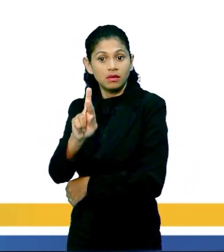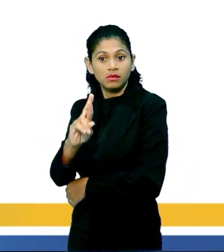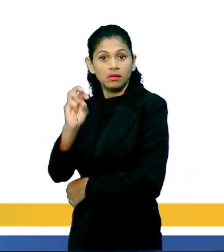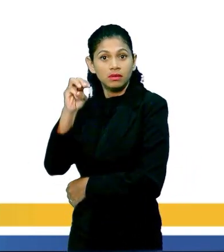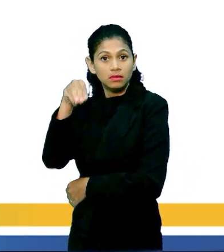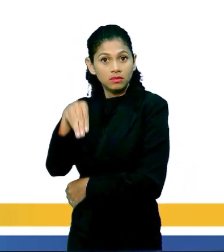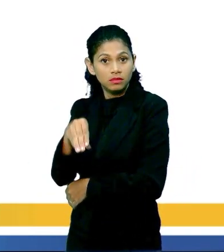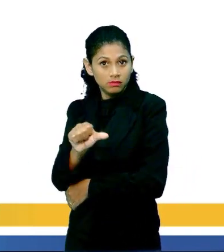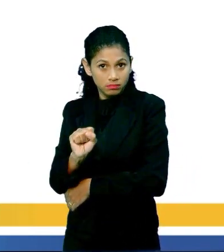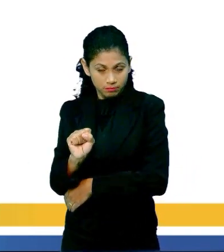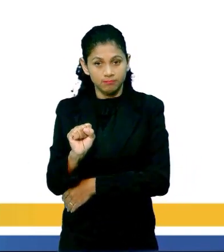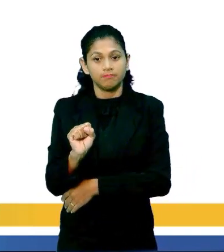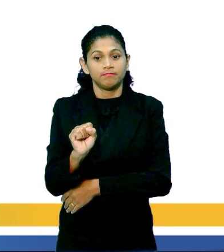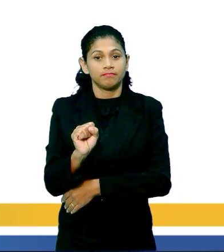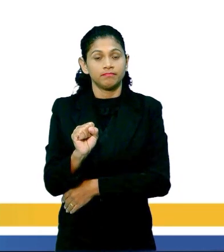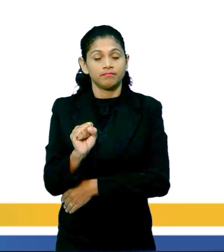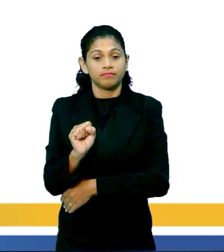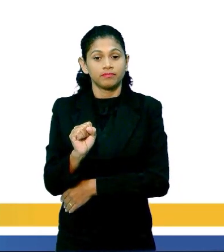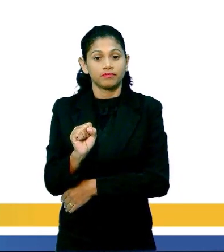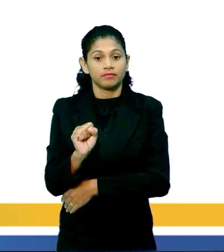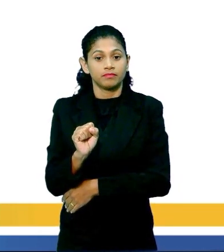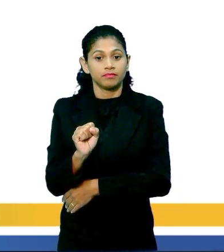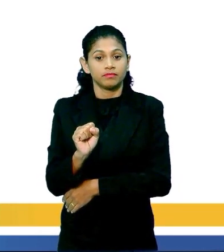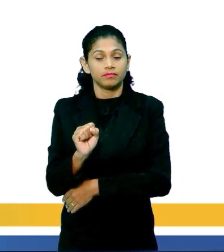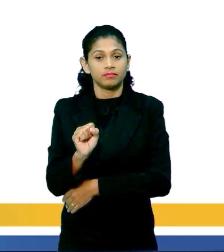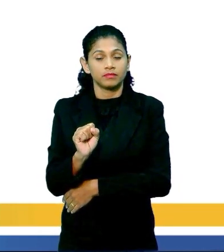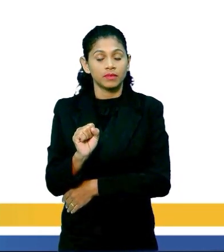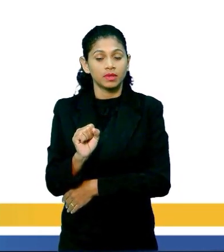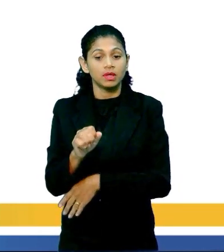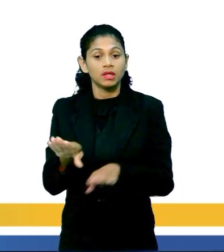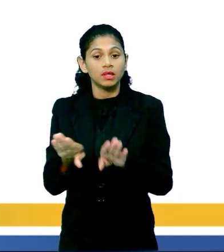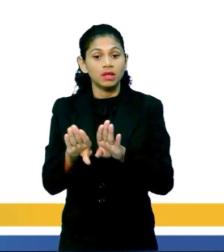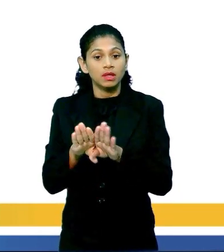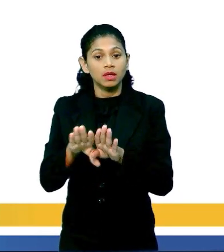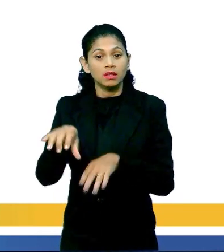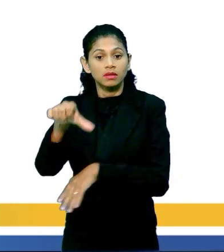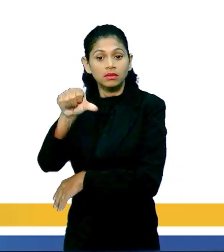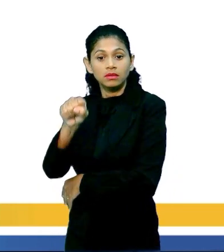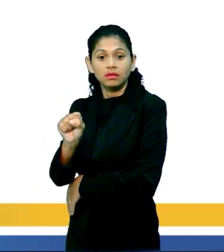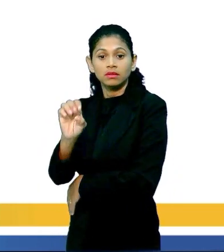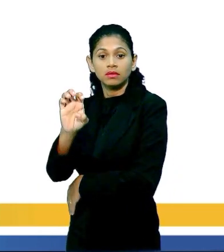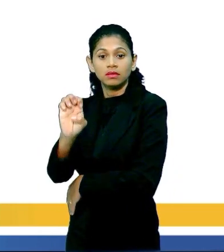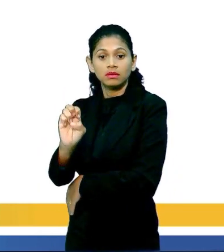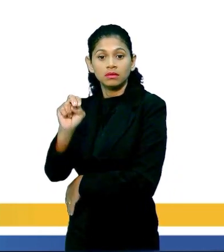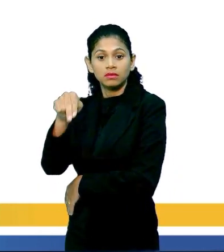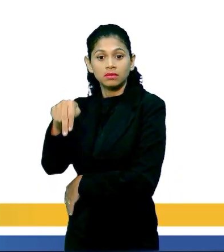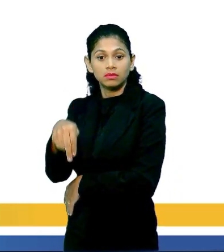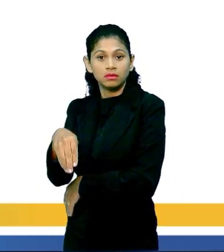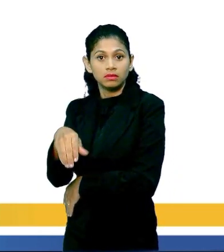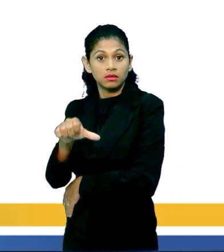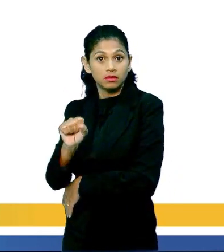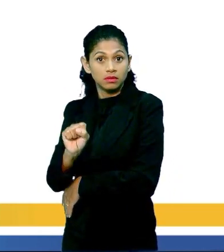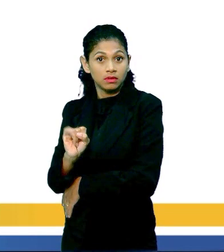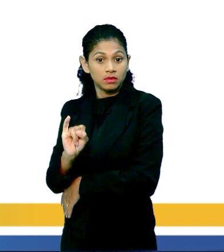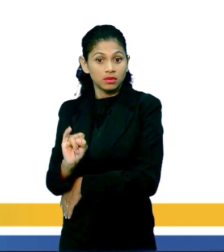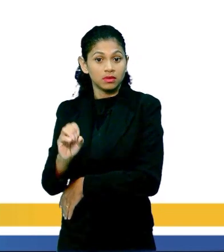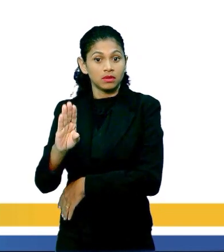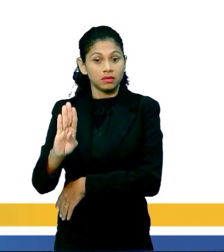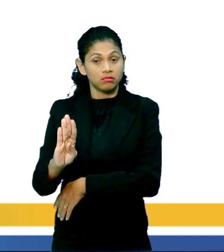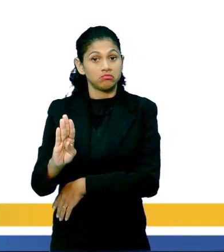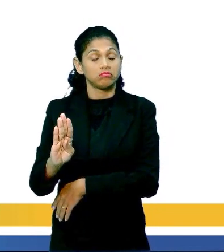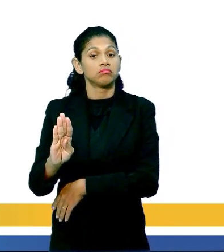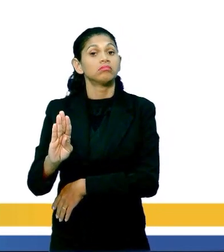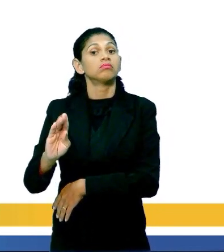meio do parágrafo, e lá próximo ao fim do texto nós temos a palavra sensible,